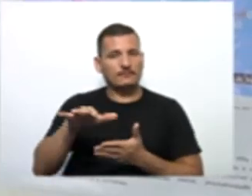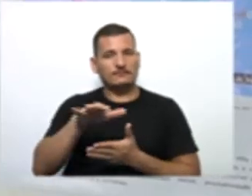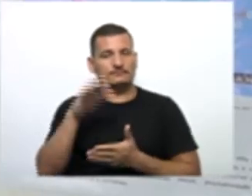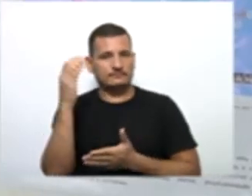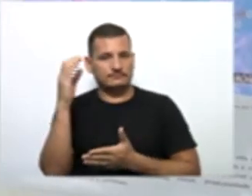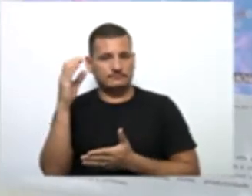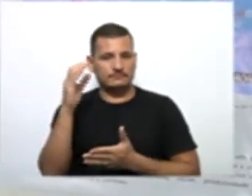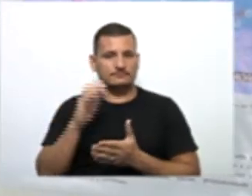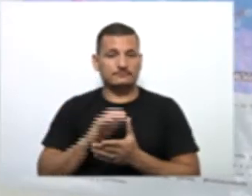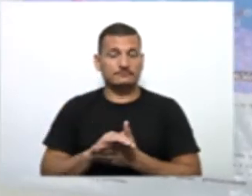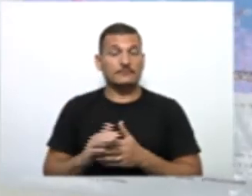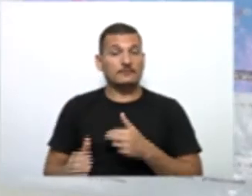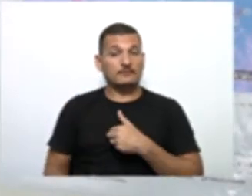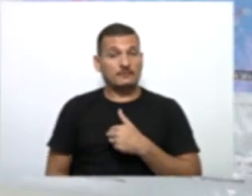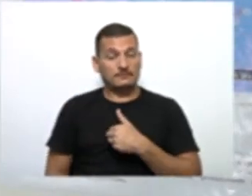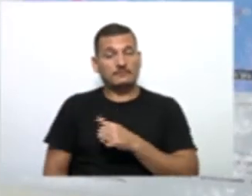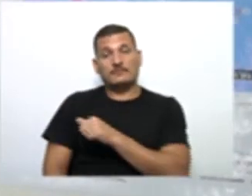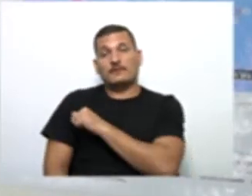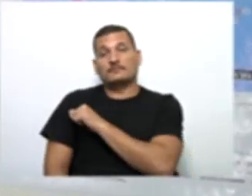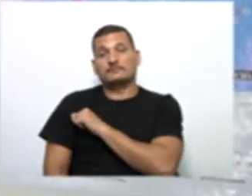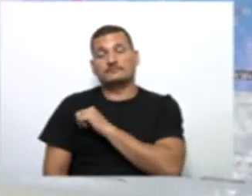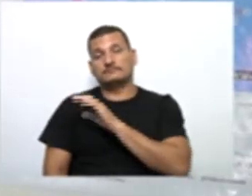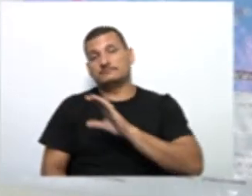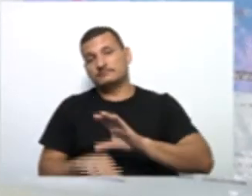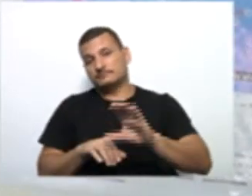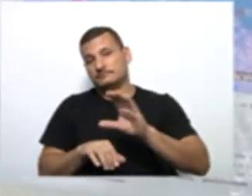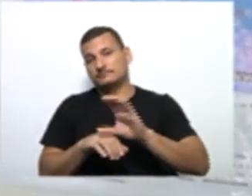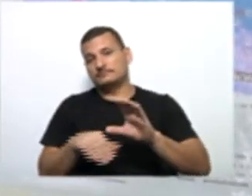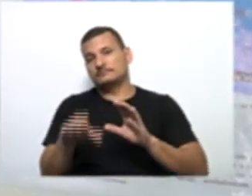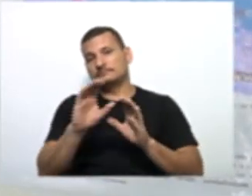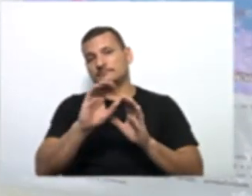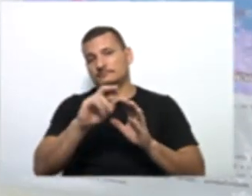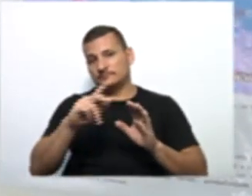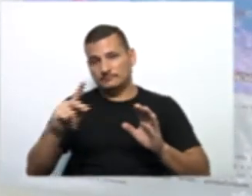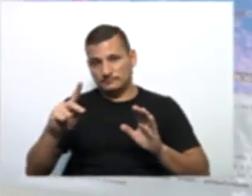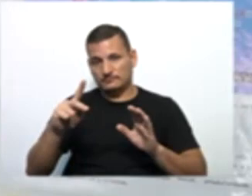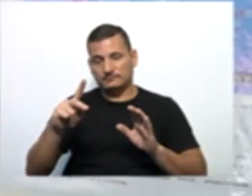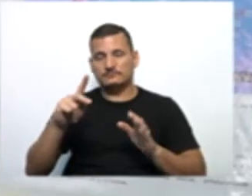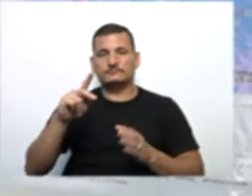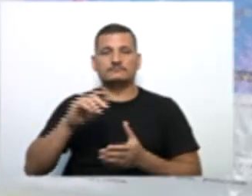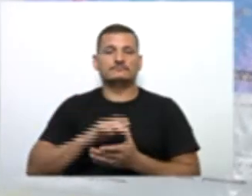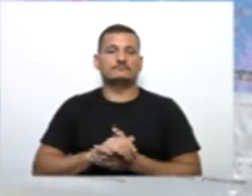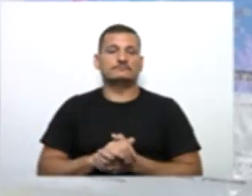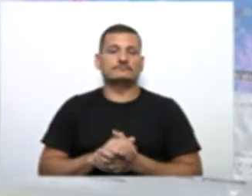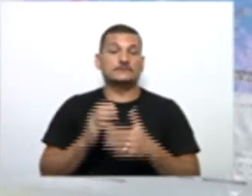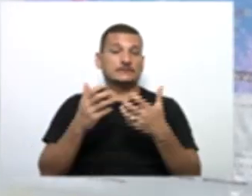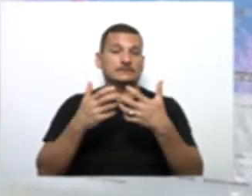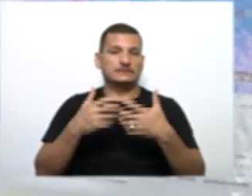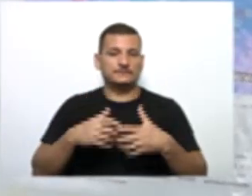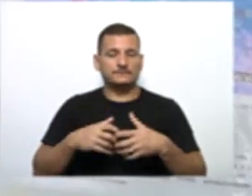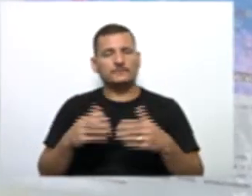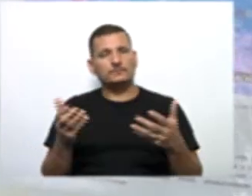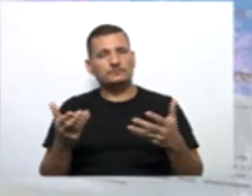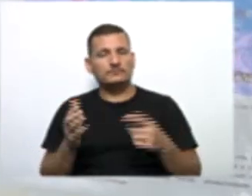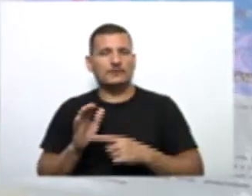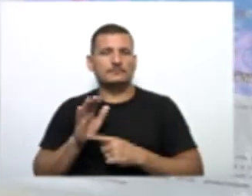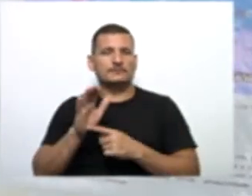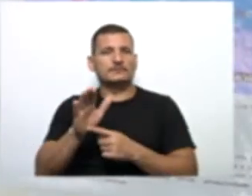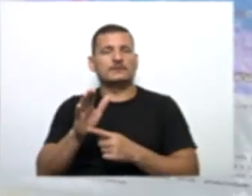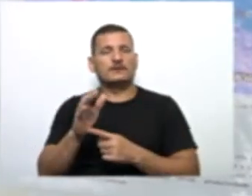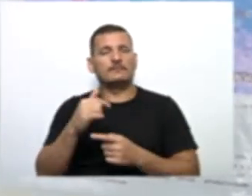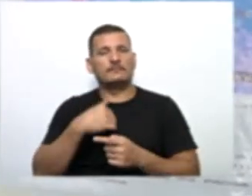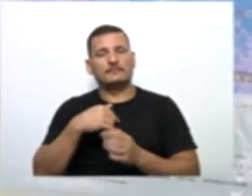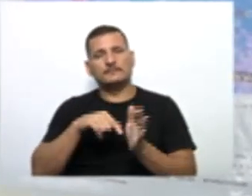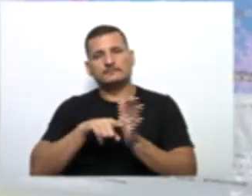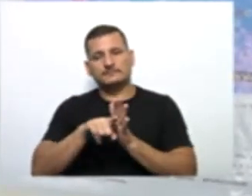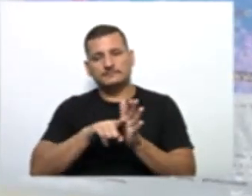científica. Eu sou aluno do curso de Cooperativismo do IFRO, Campus Zona Norte, e hoje vou apresentar para vocês o resultado da minha